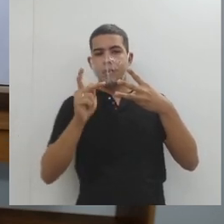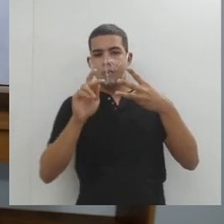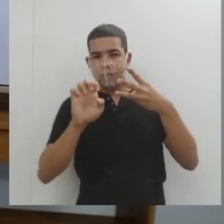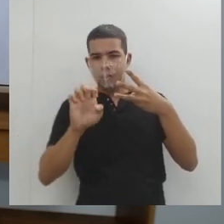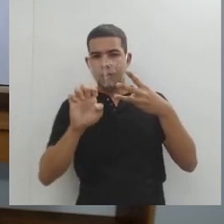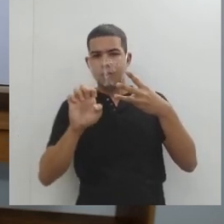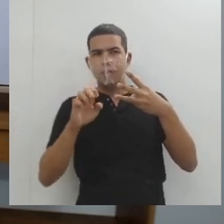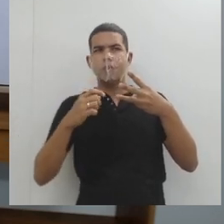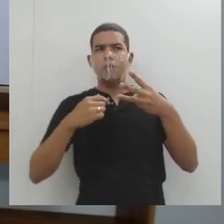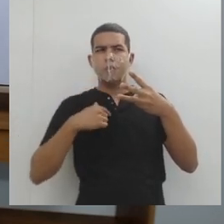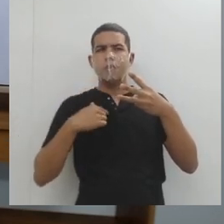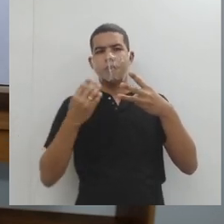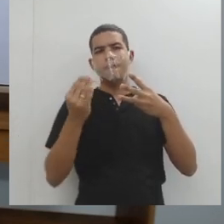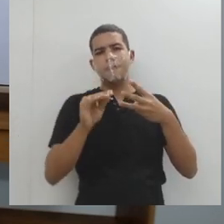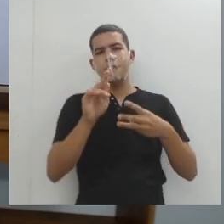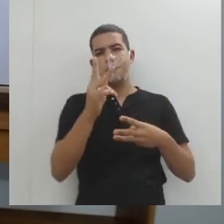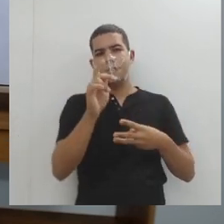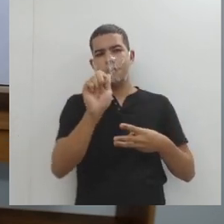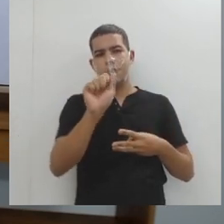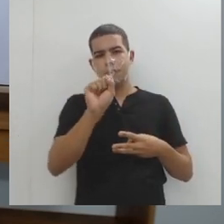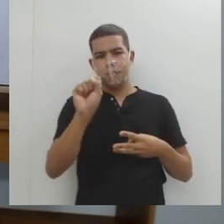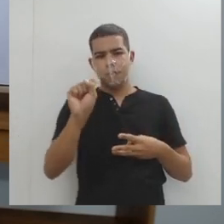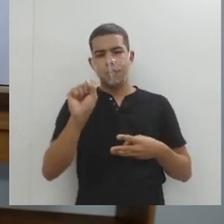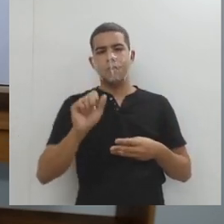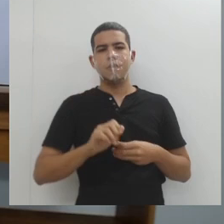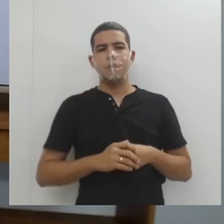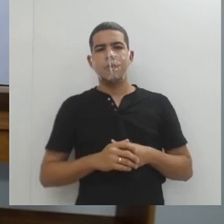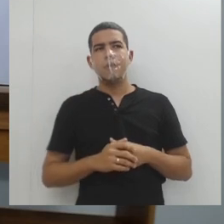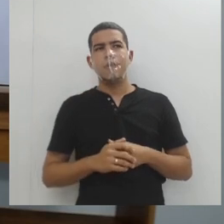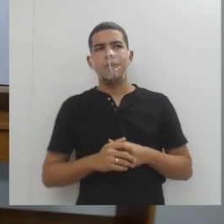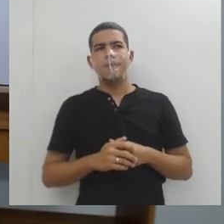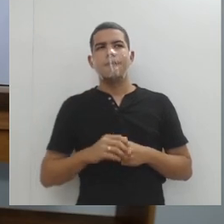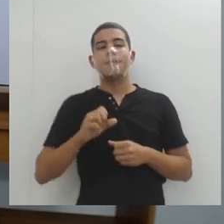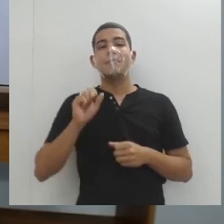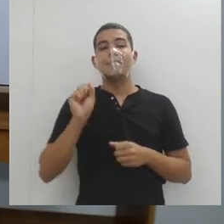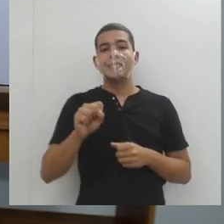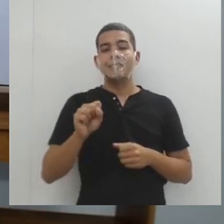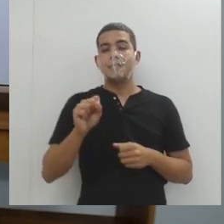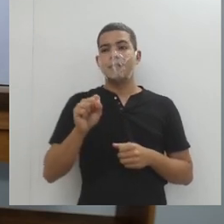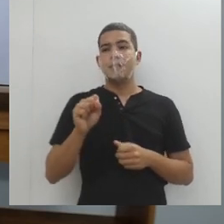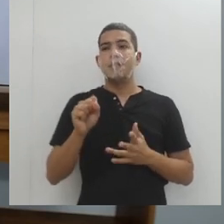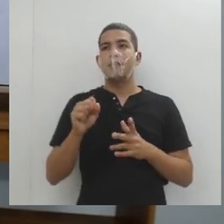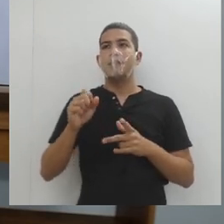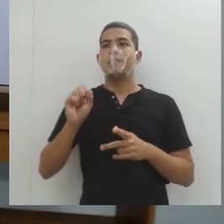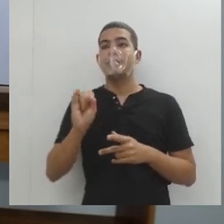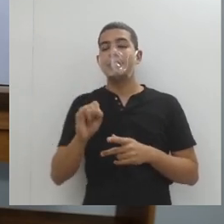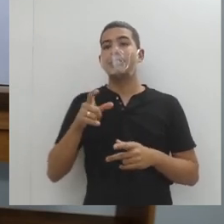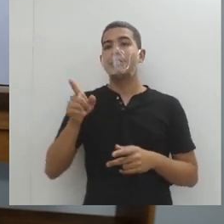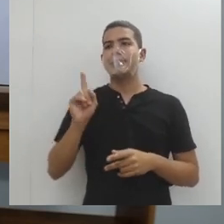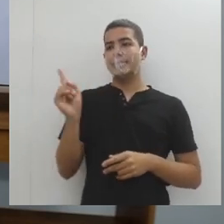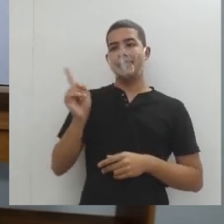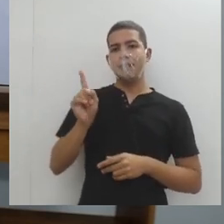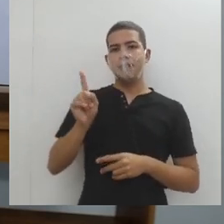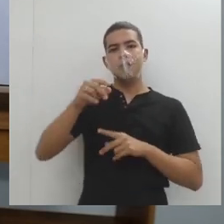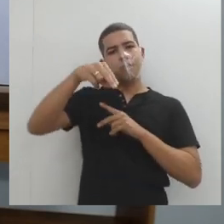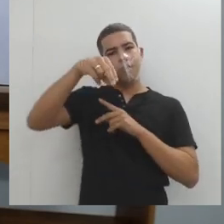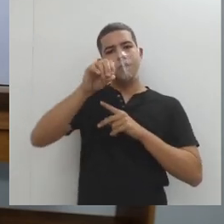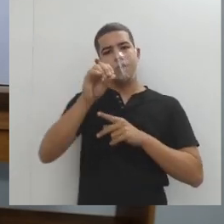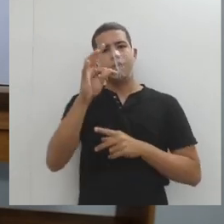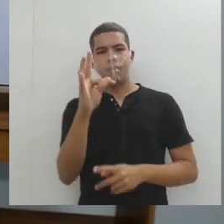Então, she has. Ok? E depois, como é negativa, eu preciso do not para indicar essa negação, tá? Então, she